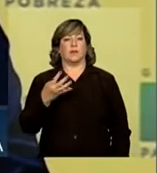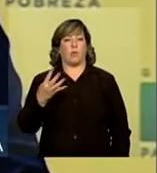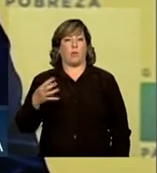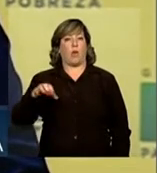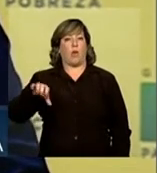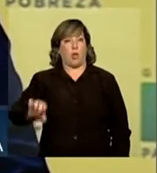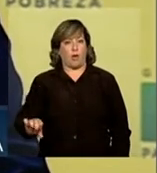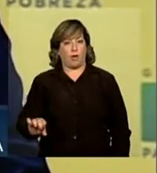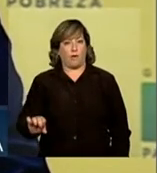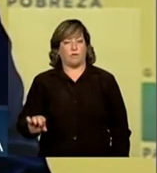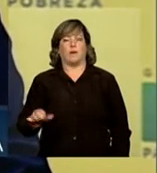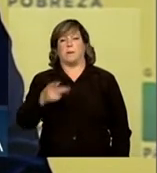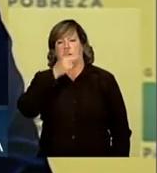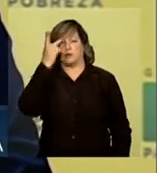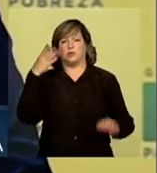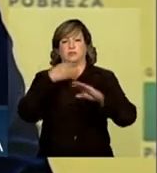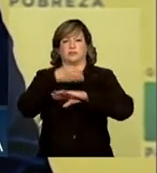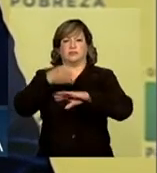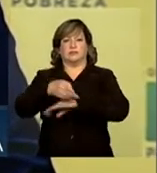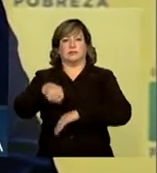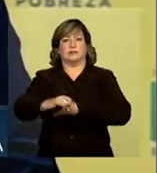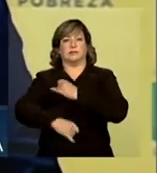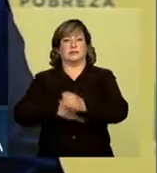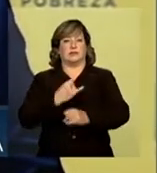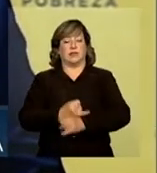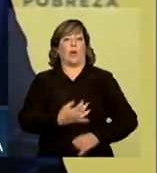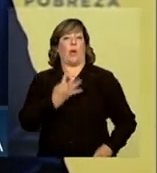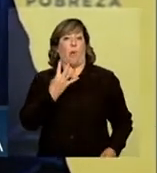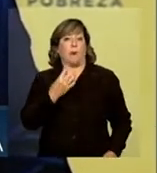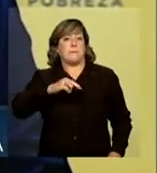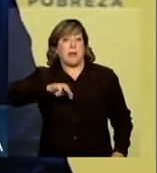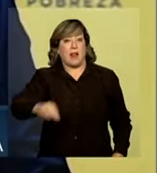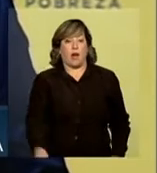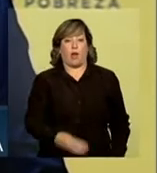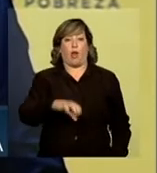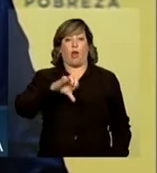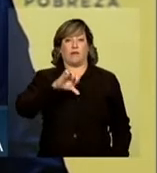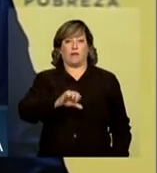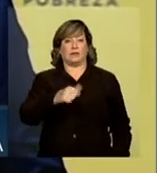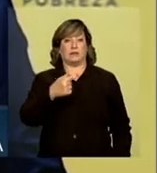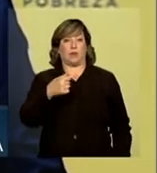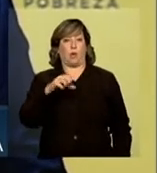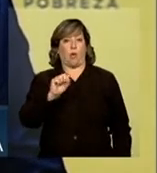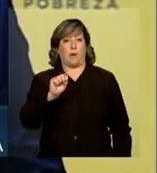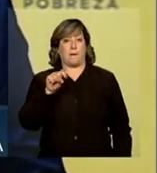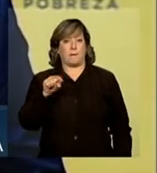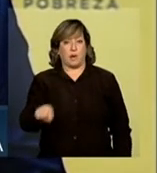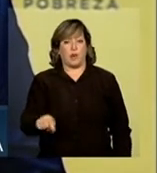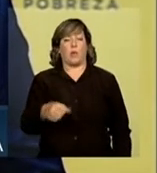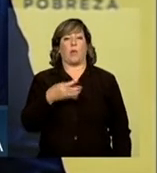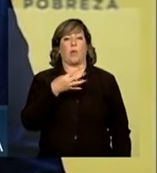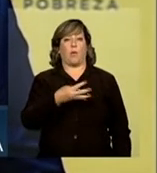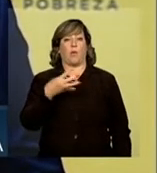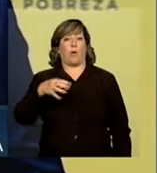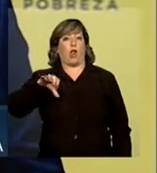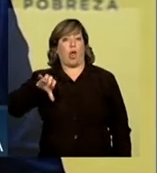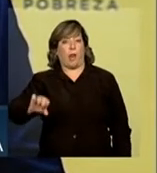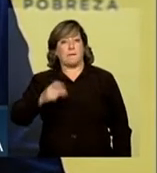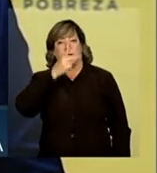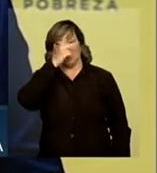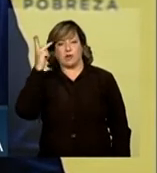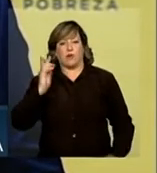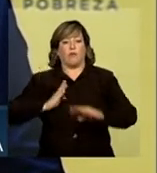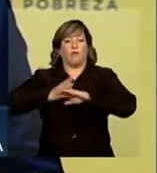449 acessos repetindo 4908120 49